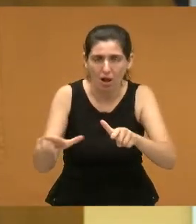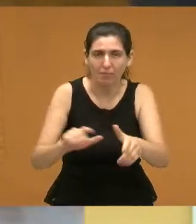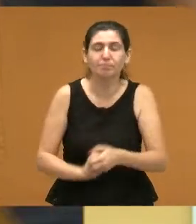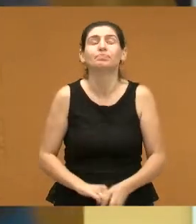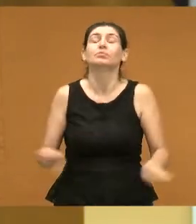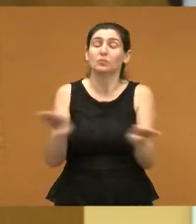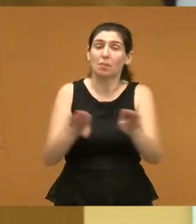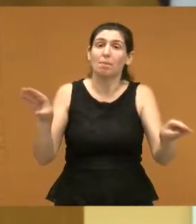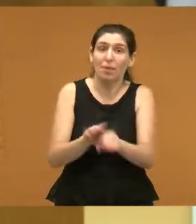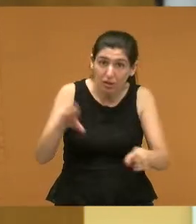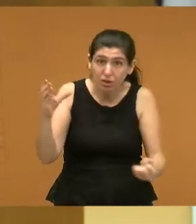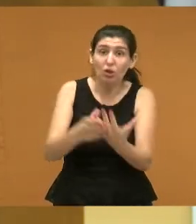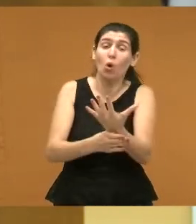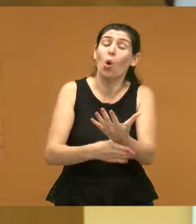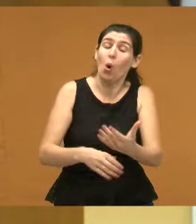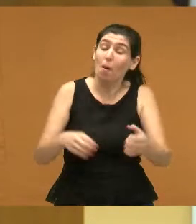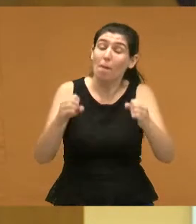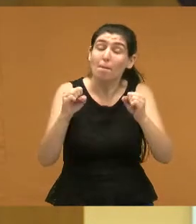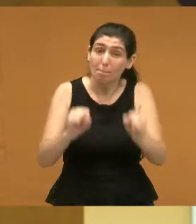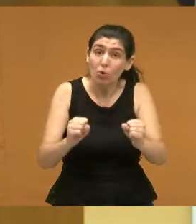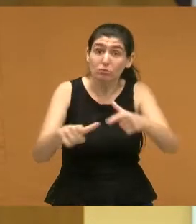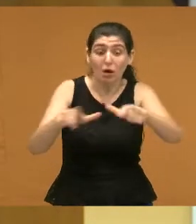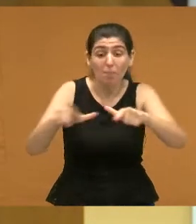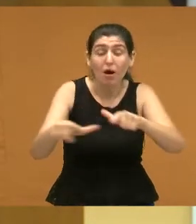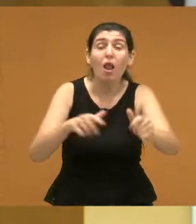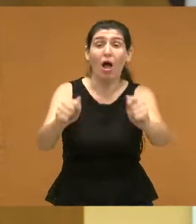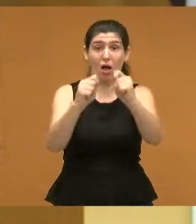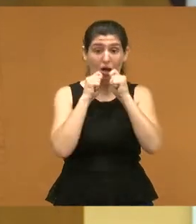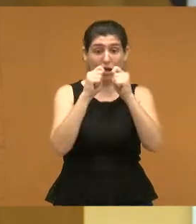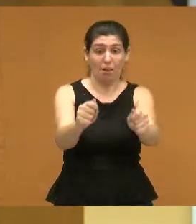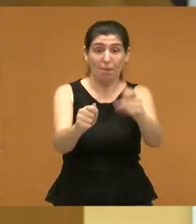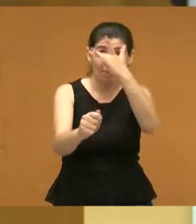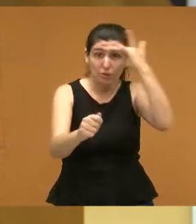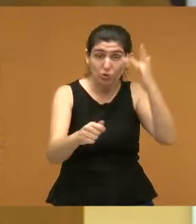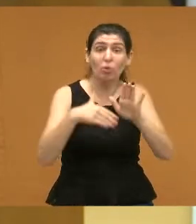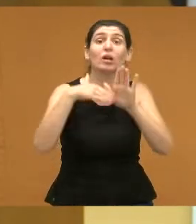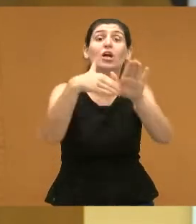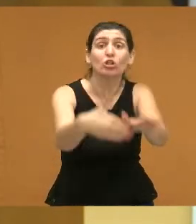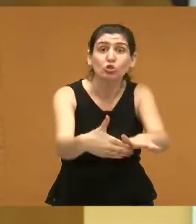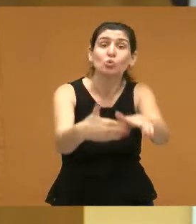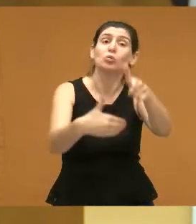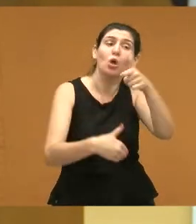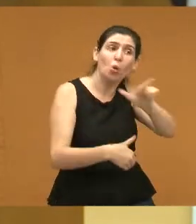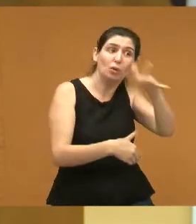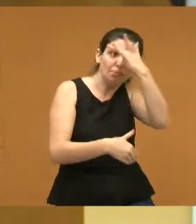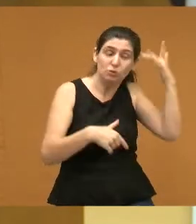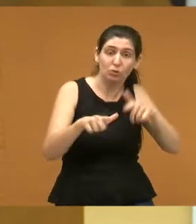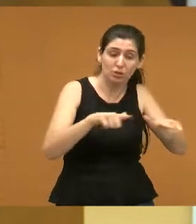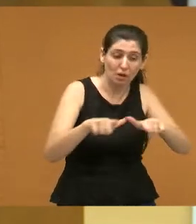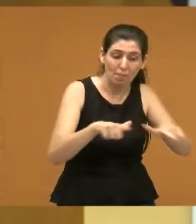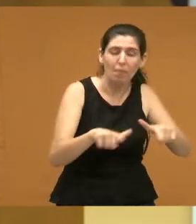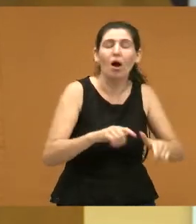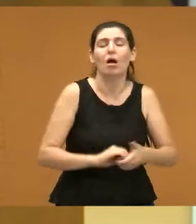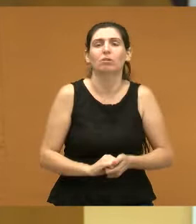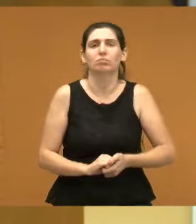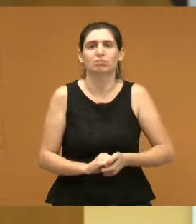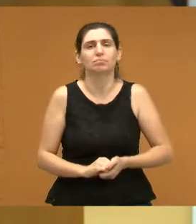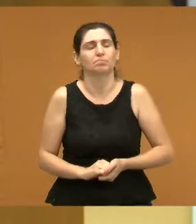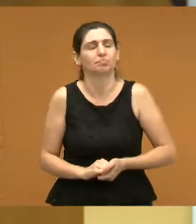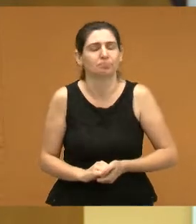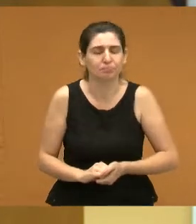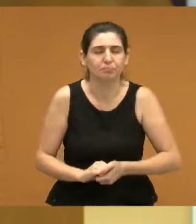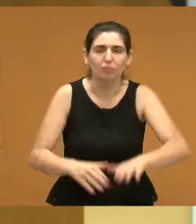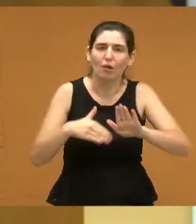Foi também criado o cargo assessor com atribuições específicas de confiança e de